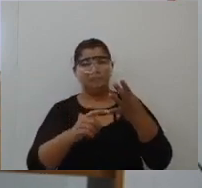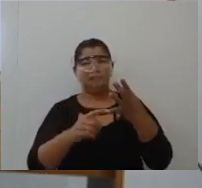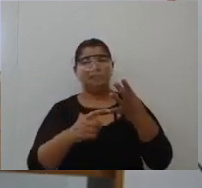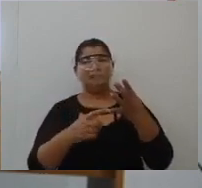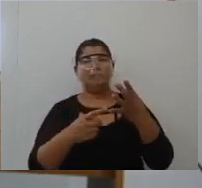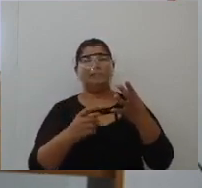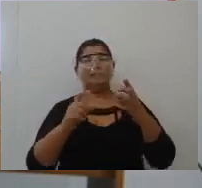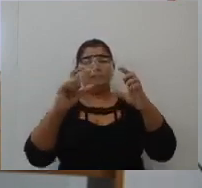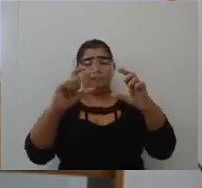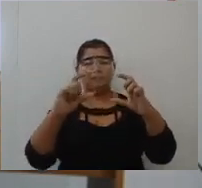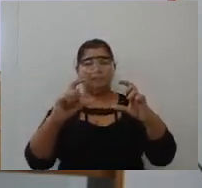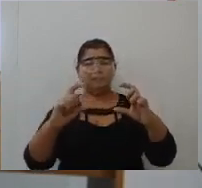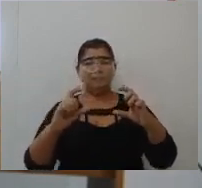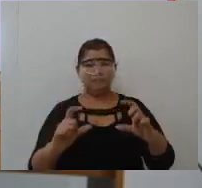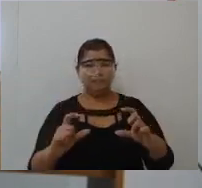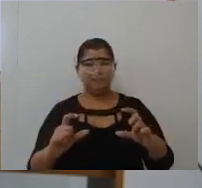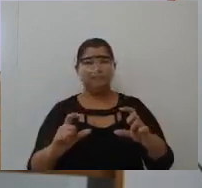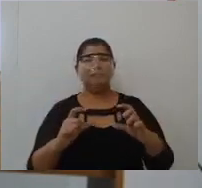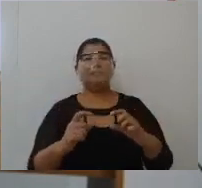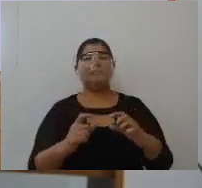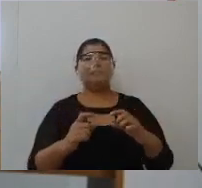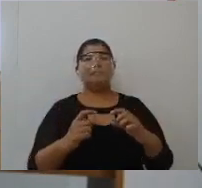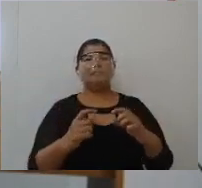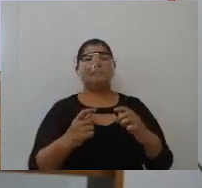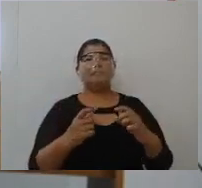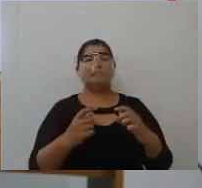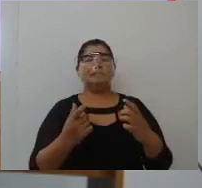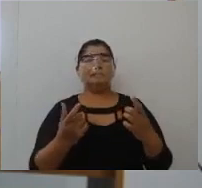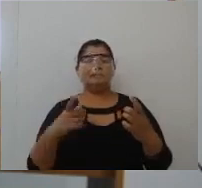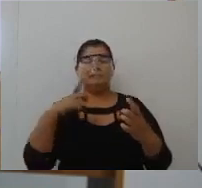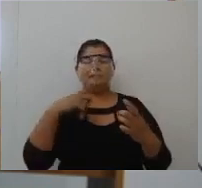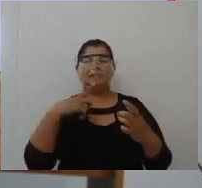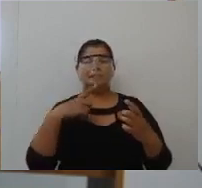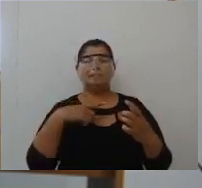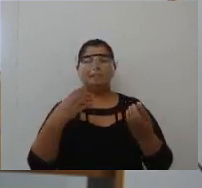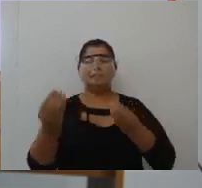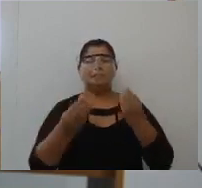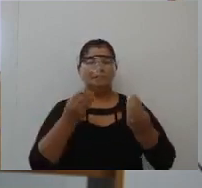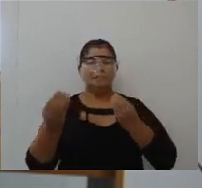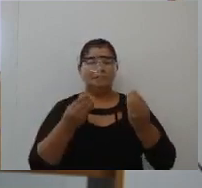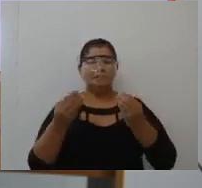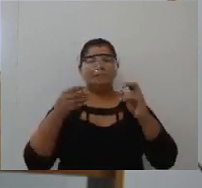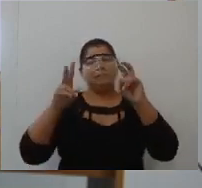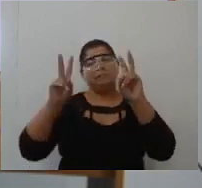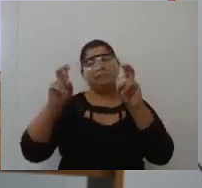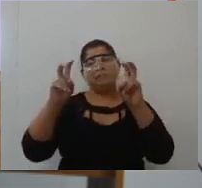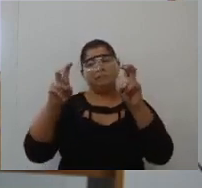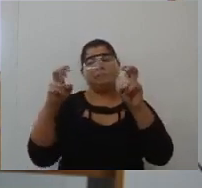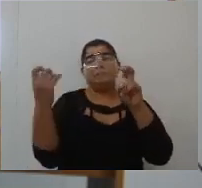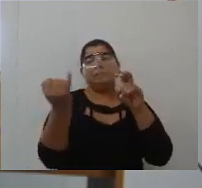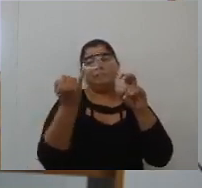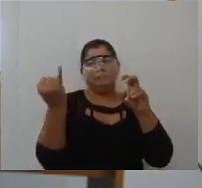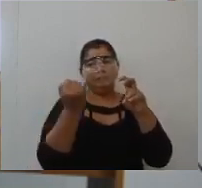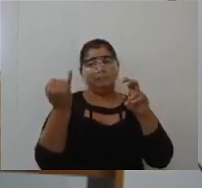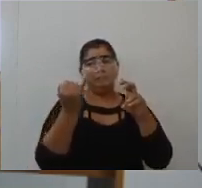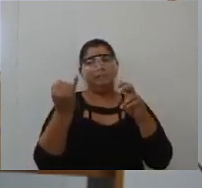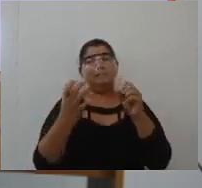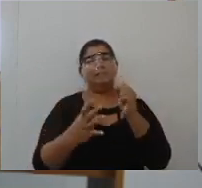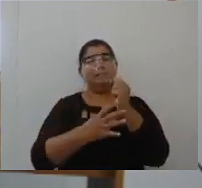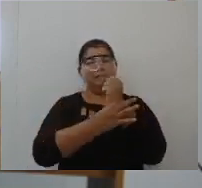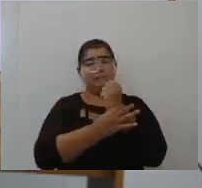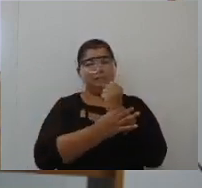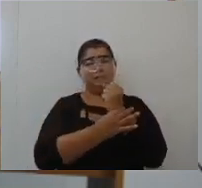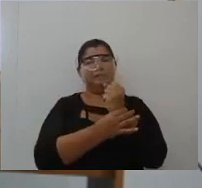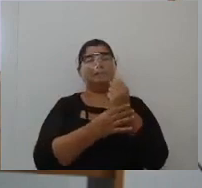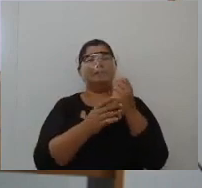tá chegando mais perguntas, gente, só para não perder o fio da meada. Em relação à quarta competência, existem alguns assuntos que são primordiais para a gente garantir esses 200